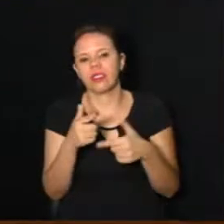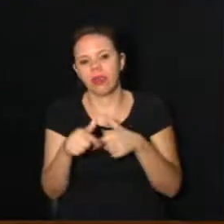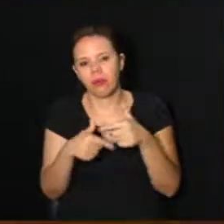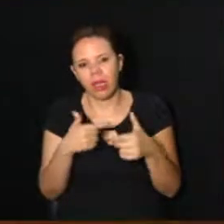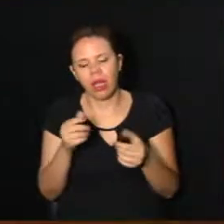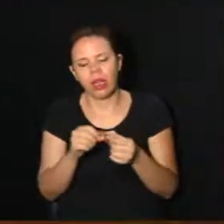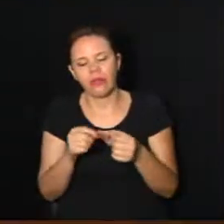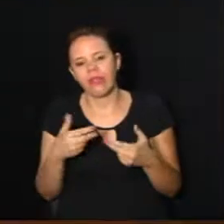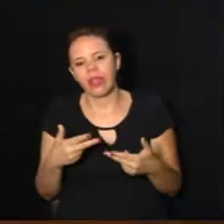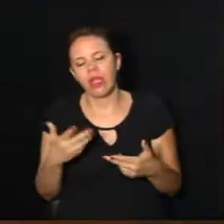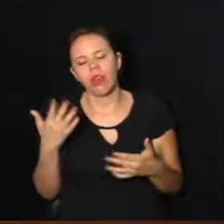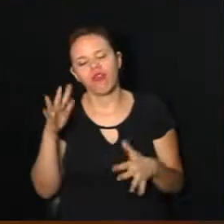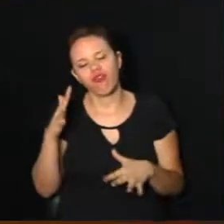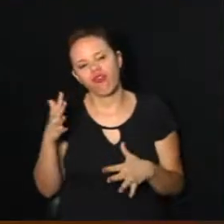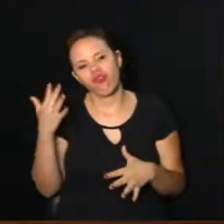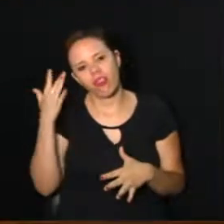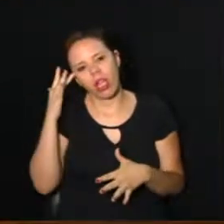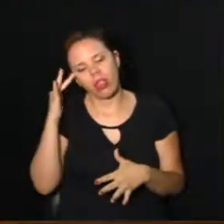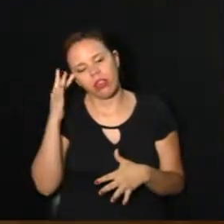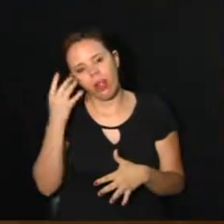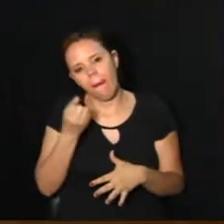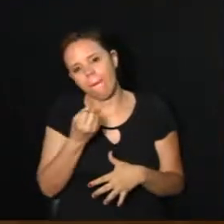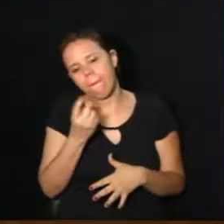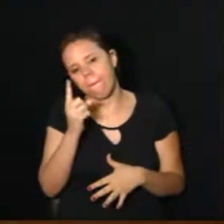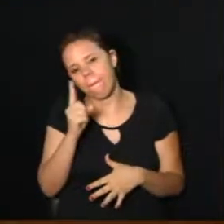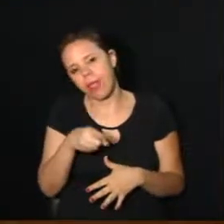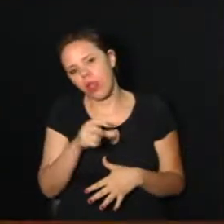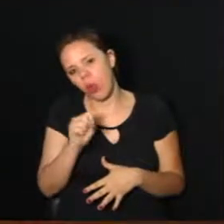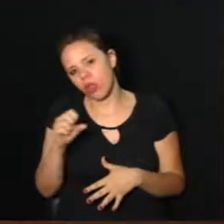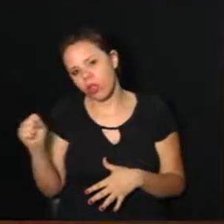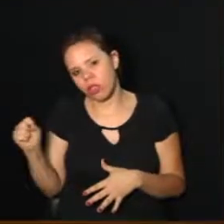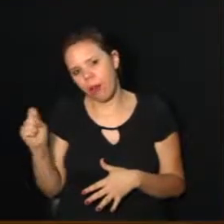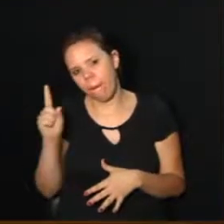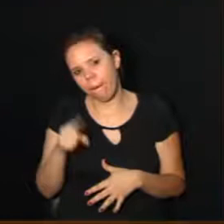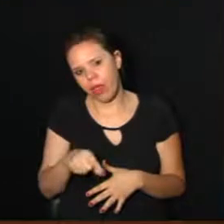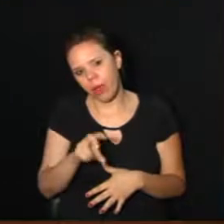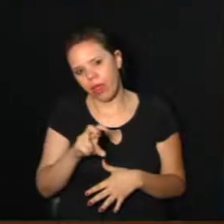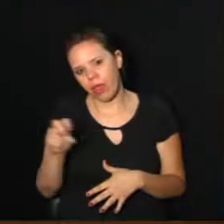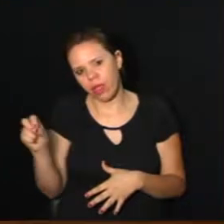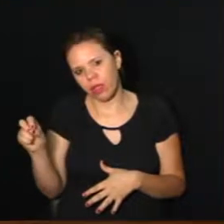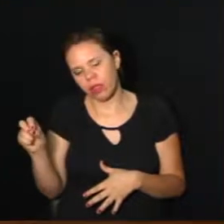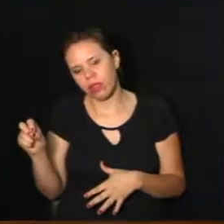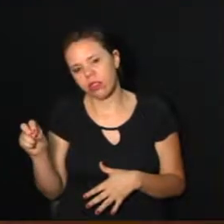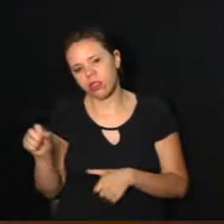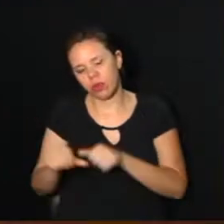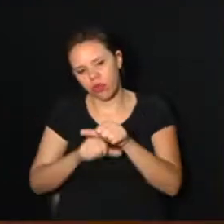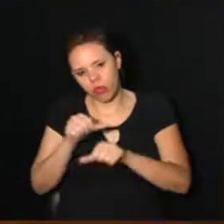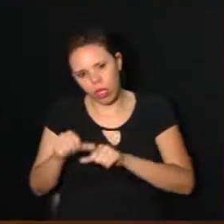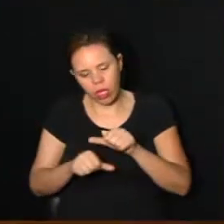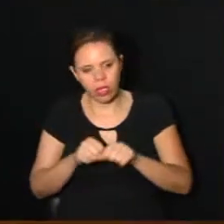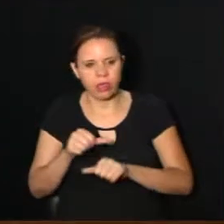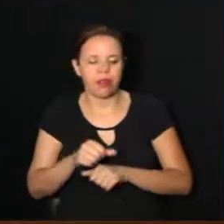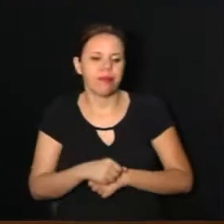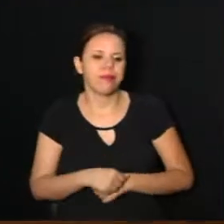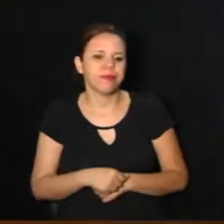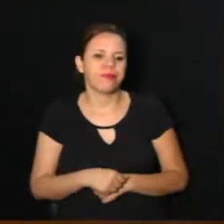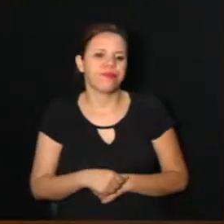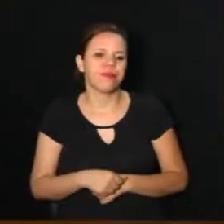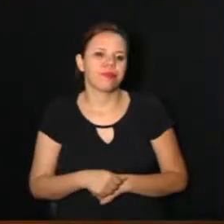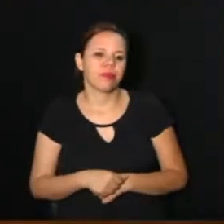média de mais ou menos umas 1.800 a 1.500 alterações,